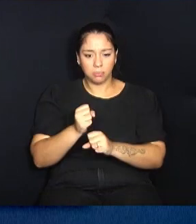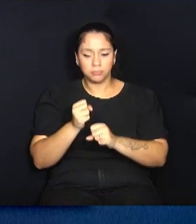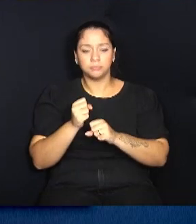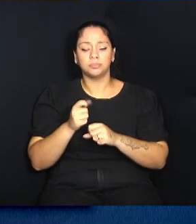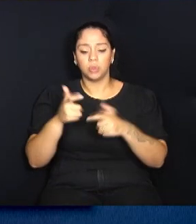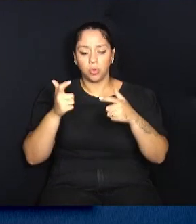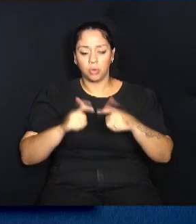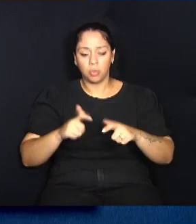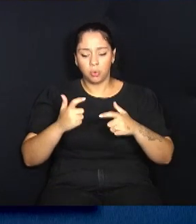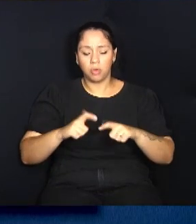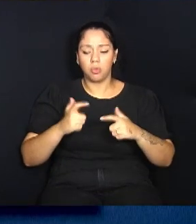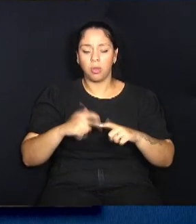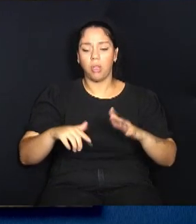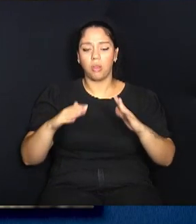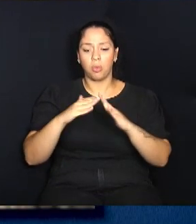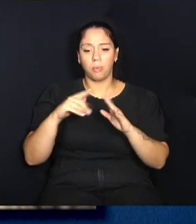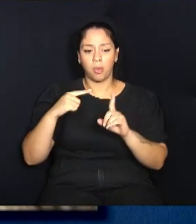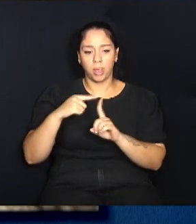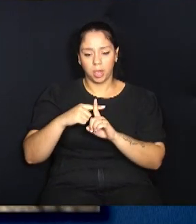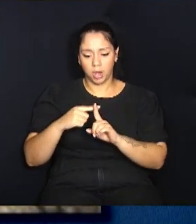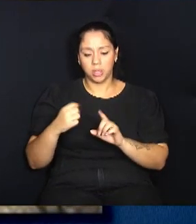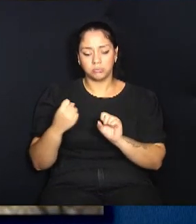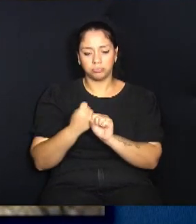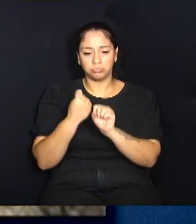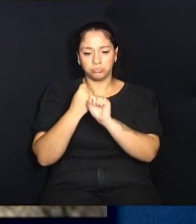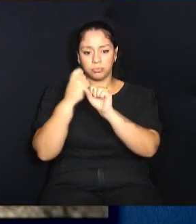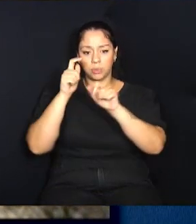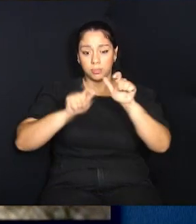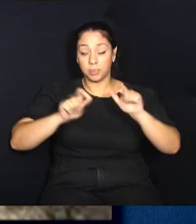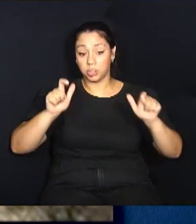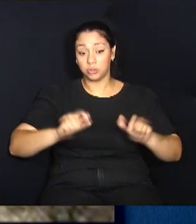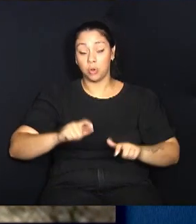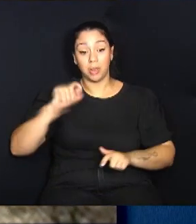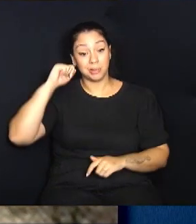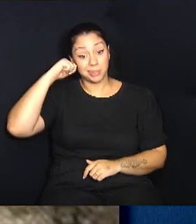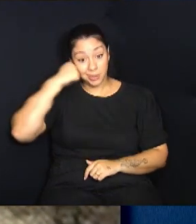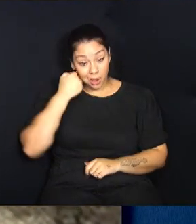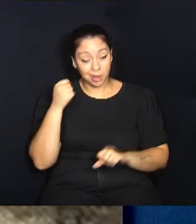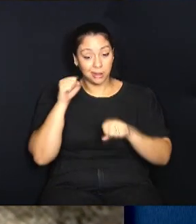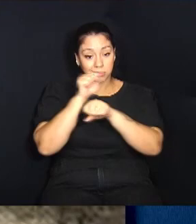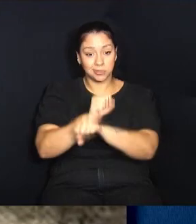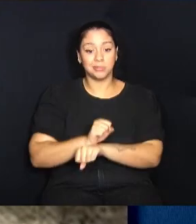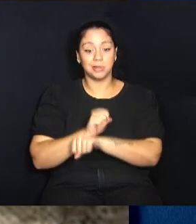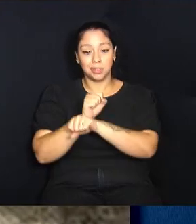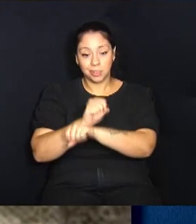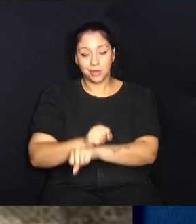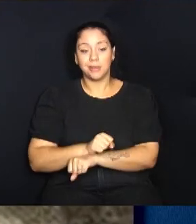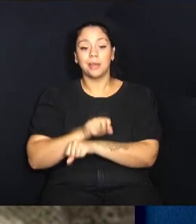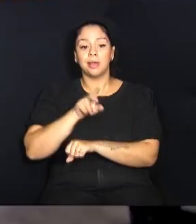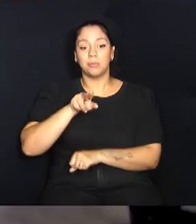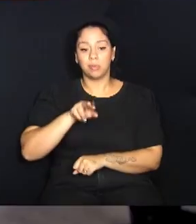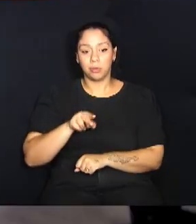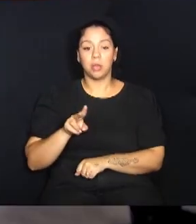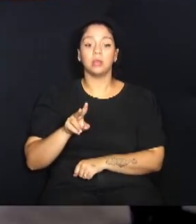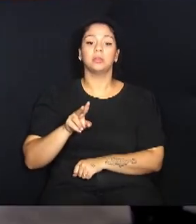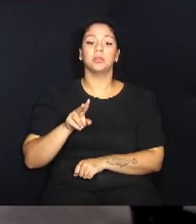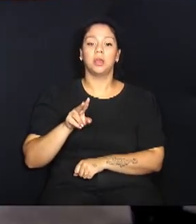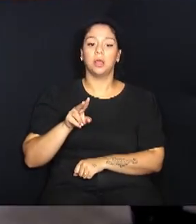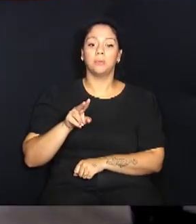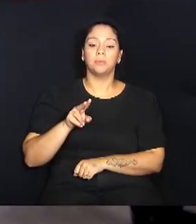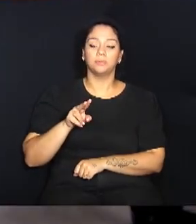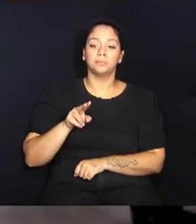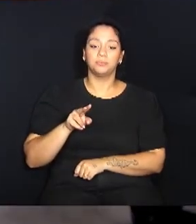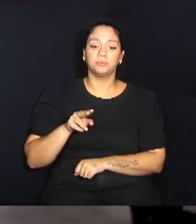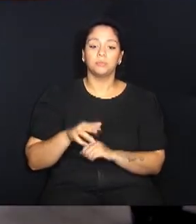uma igreja que foi construída por negros escravizados da Irmandade Nossa Senhora do Rosário. Essa